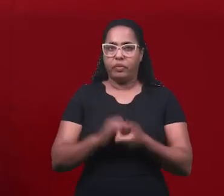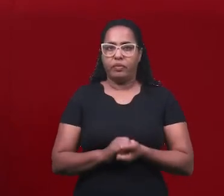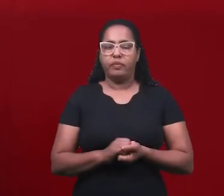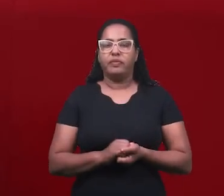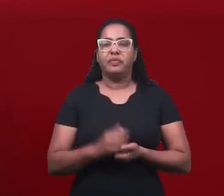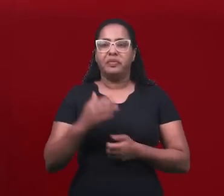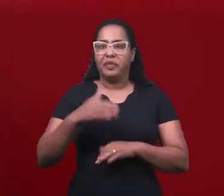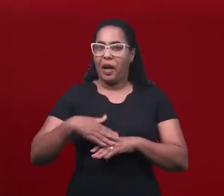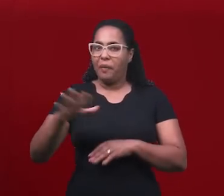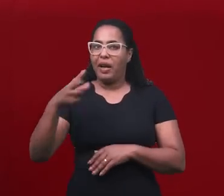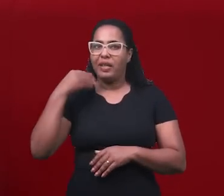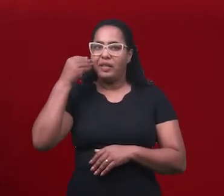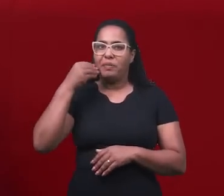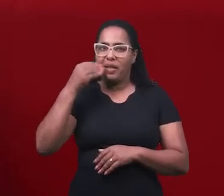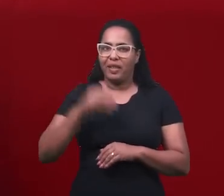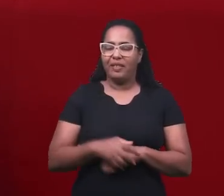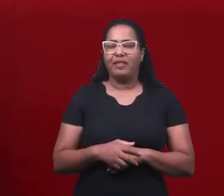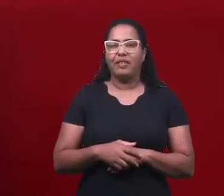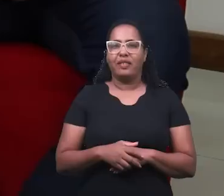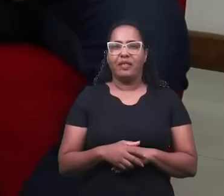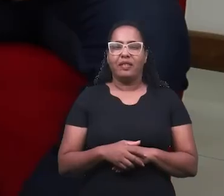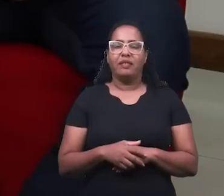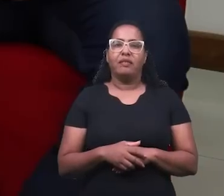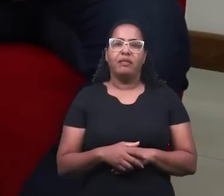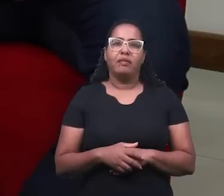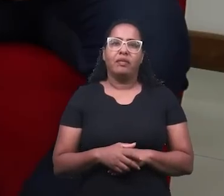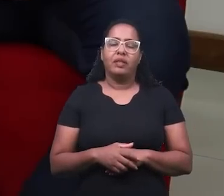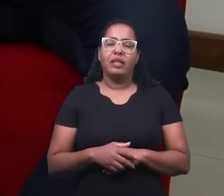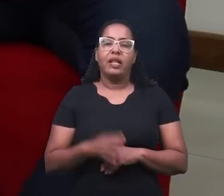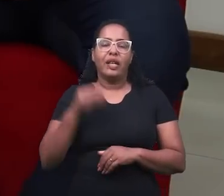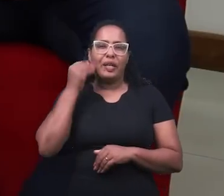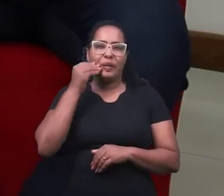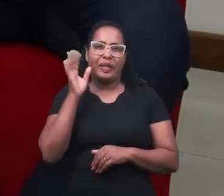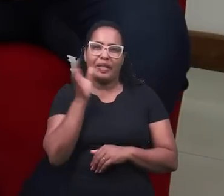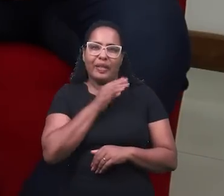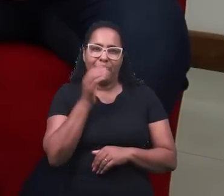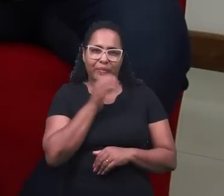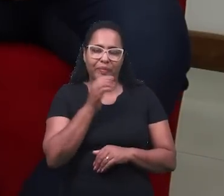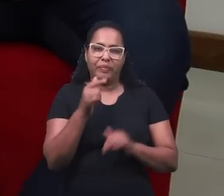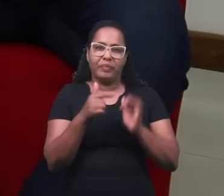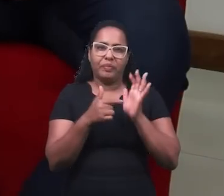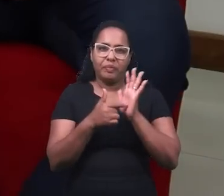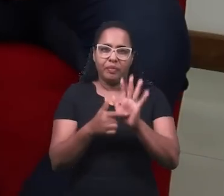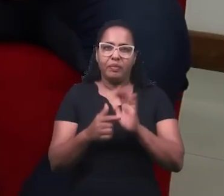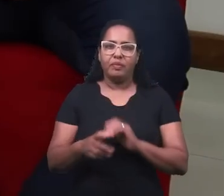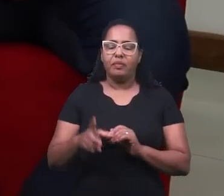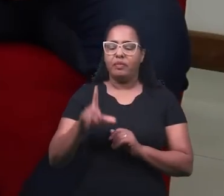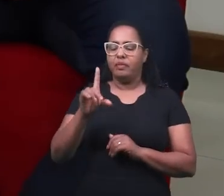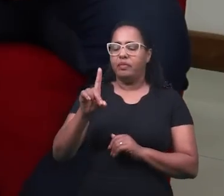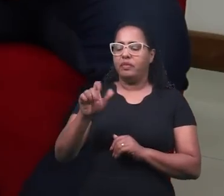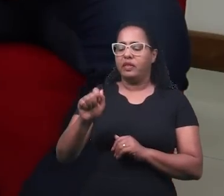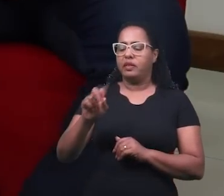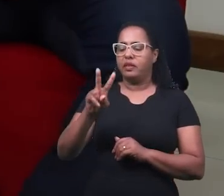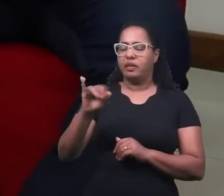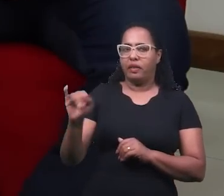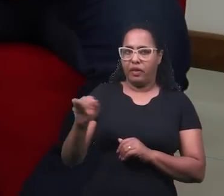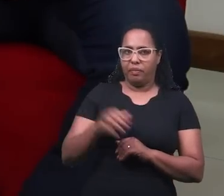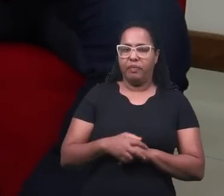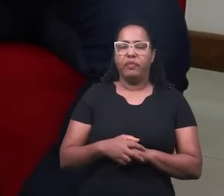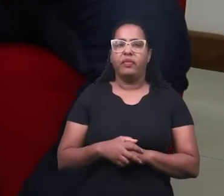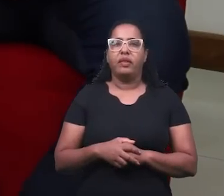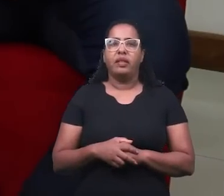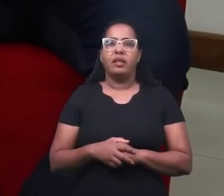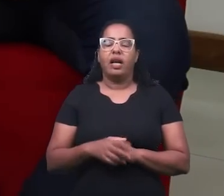mais experiência para nos contar, para relatar? Vou passar para vocês uma experiência, né, sobre o Davi.